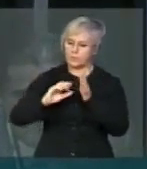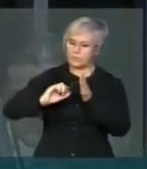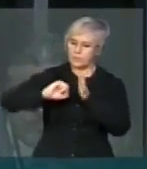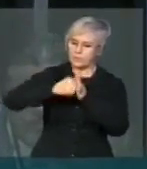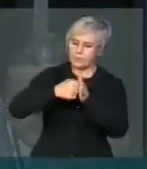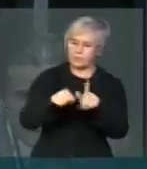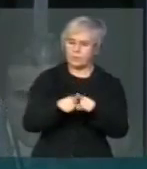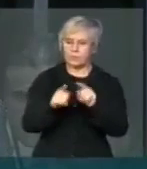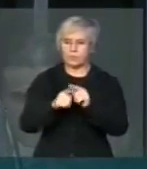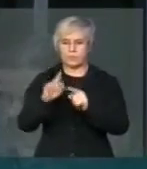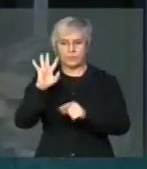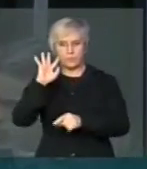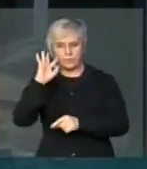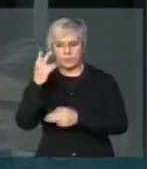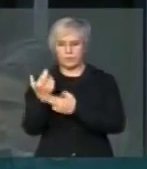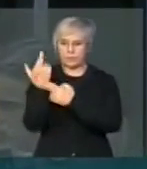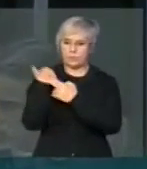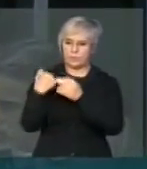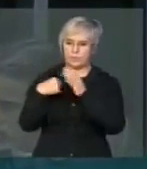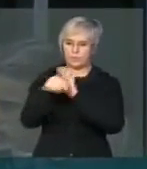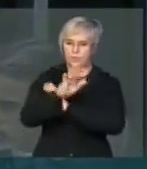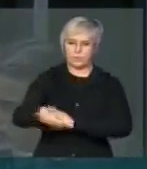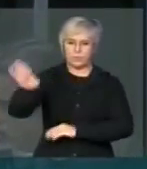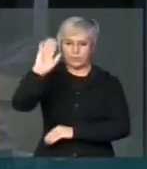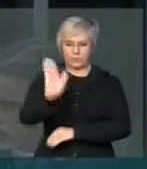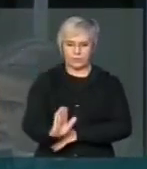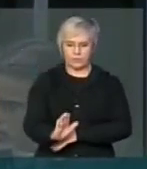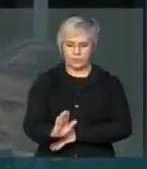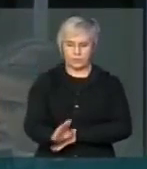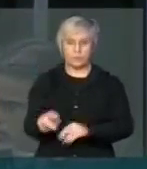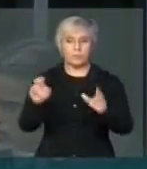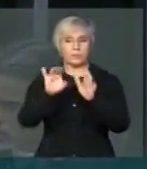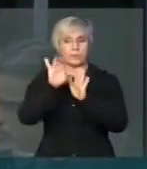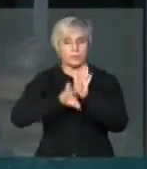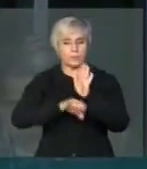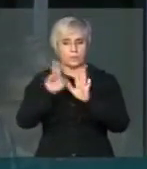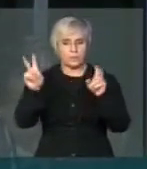das designações nacionais e disposições finais. No capítulo das